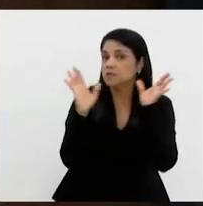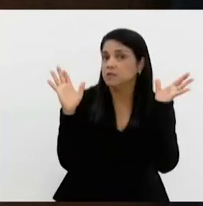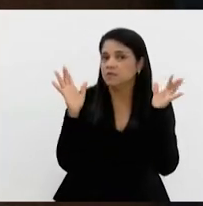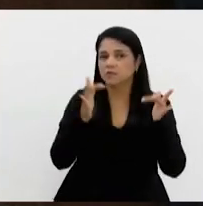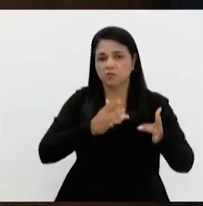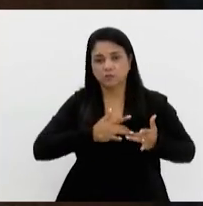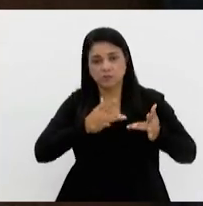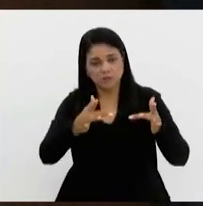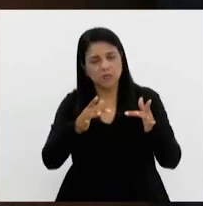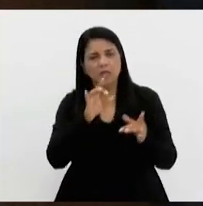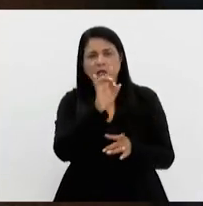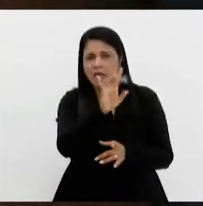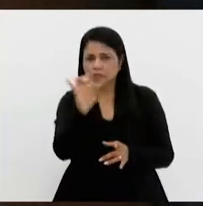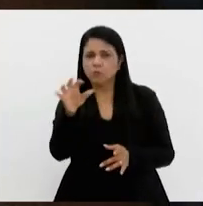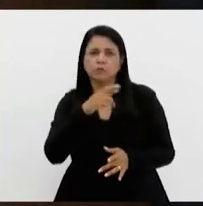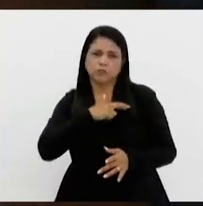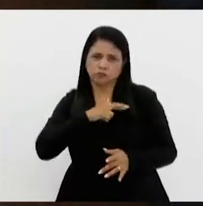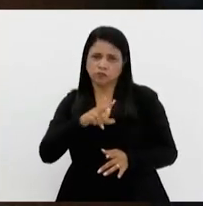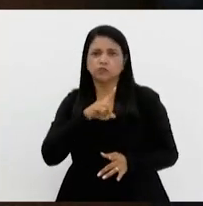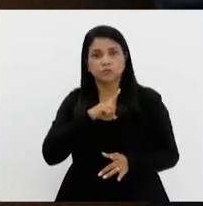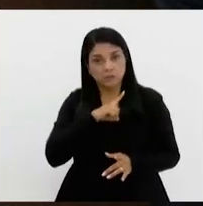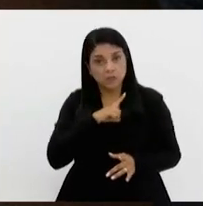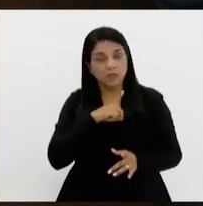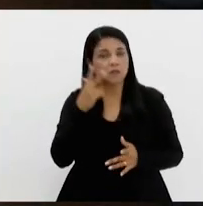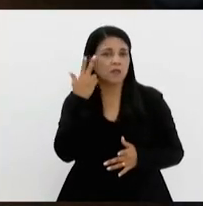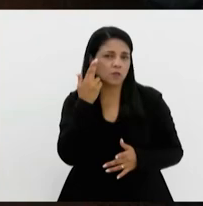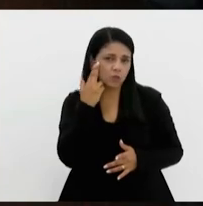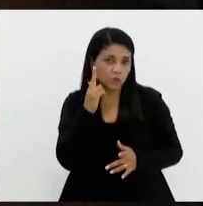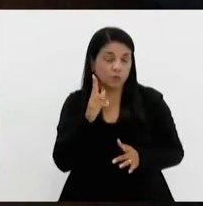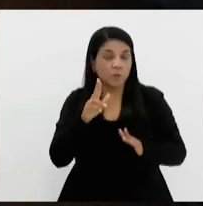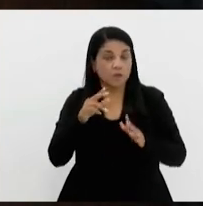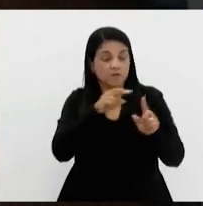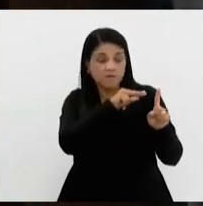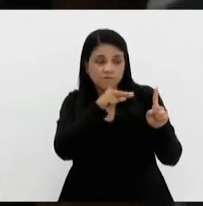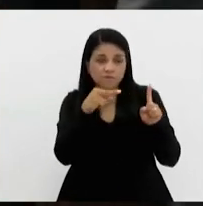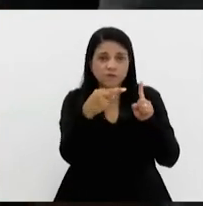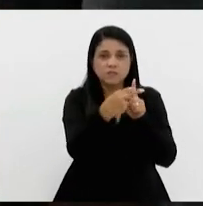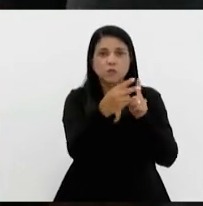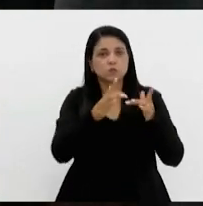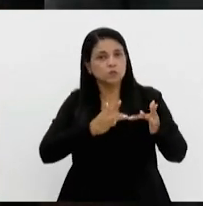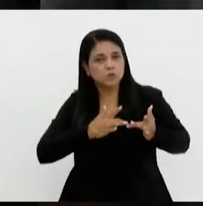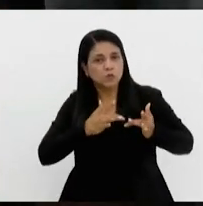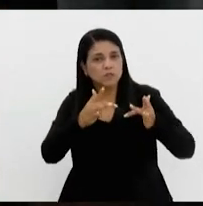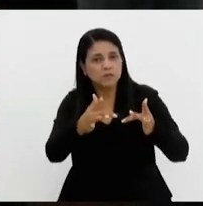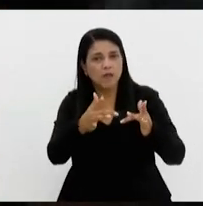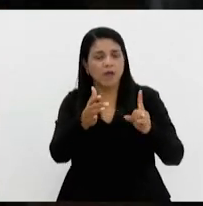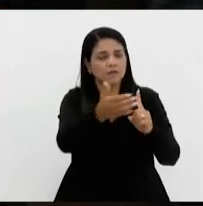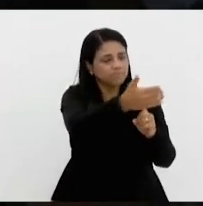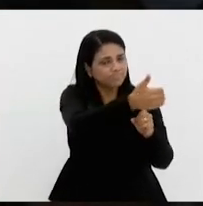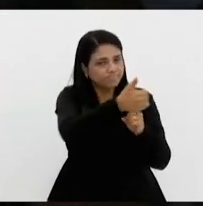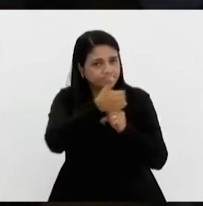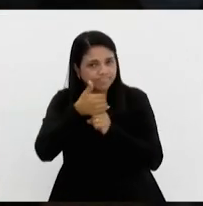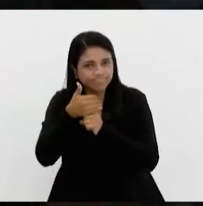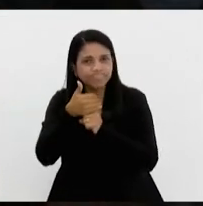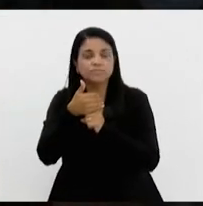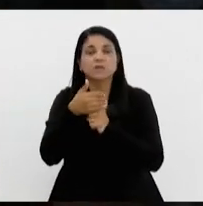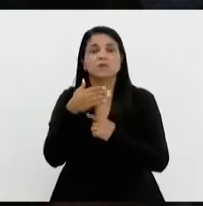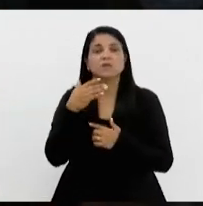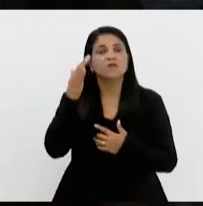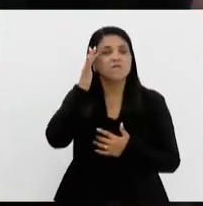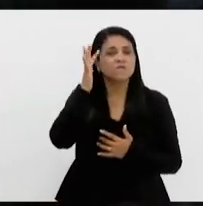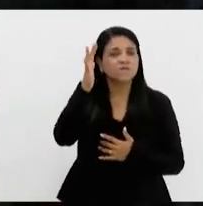dogma religioso, é natural, mas tinha uma visão muito mais solidária e abrangente e uma